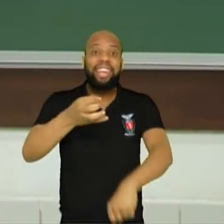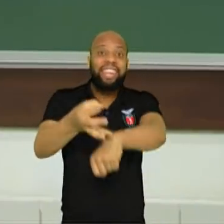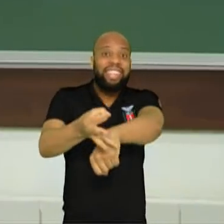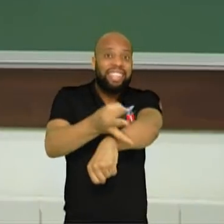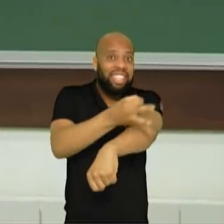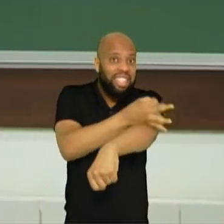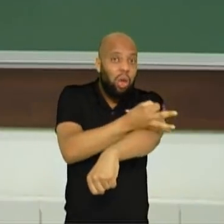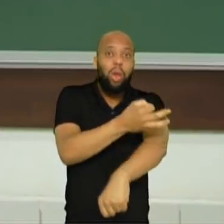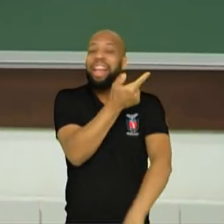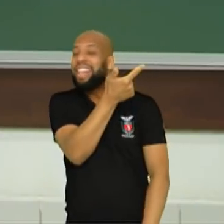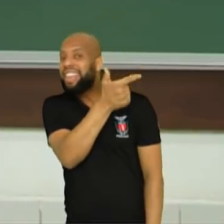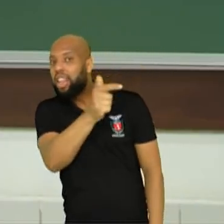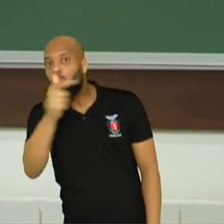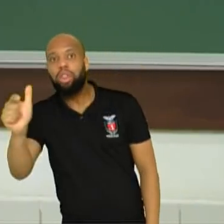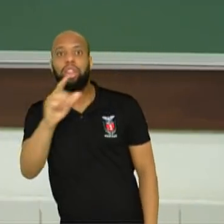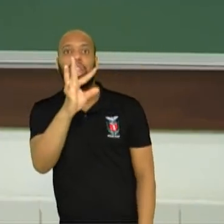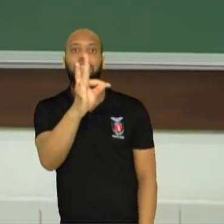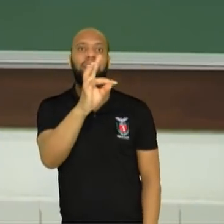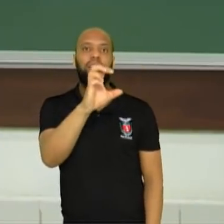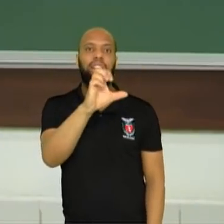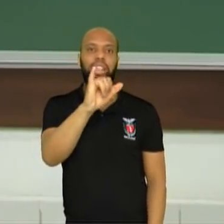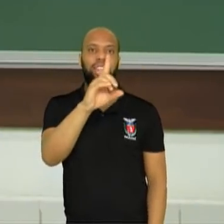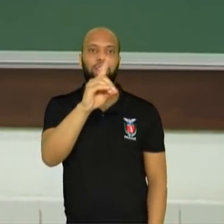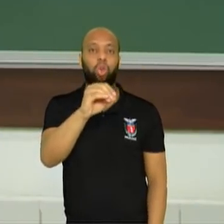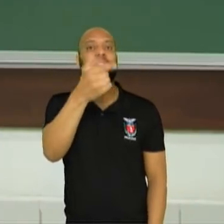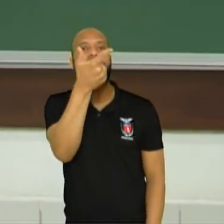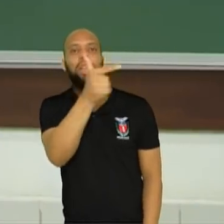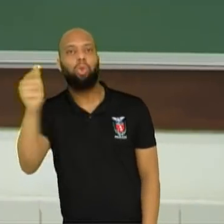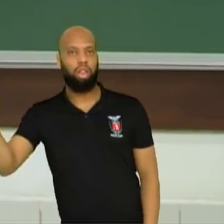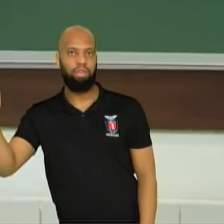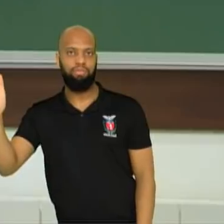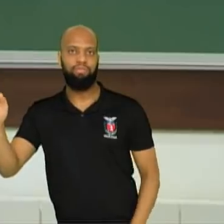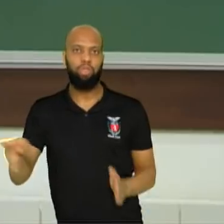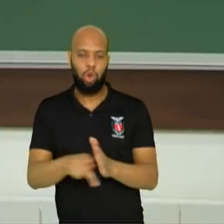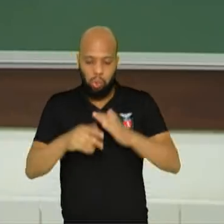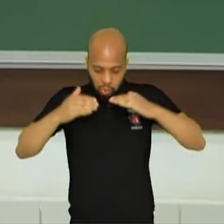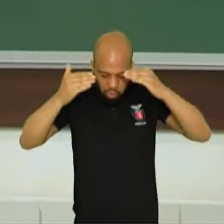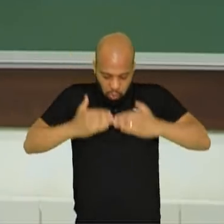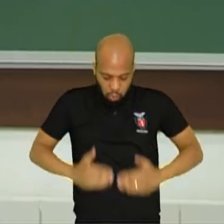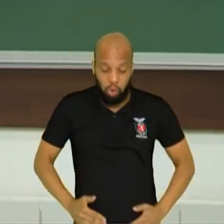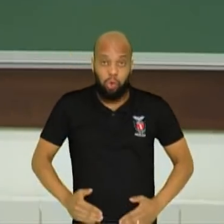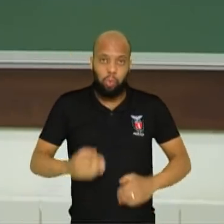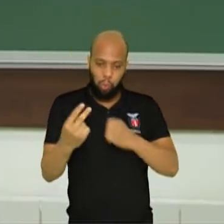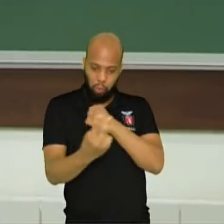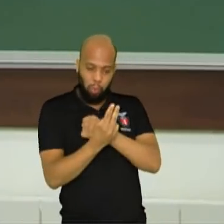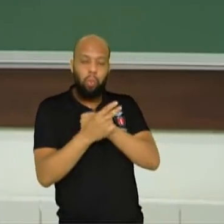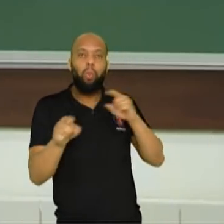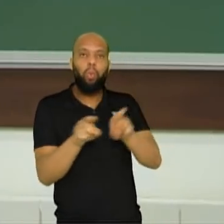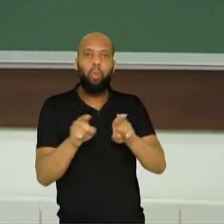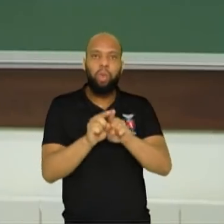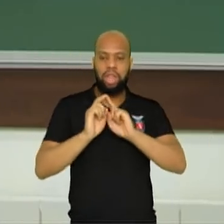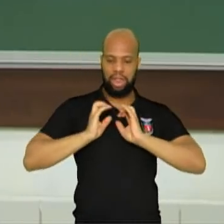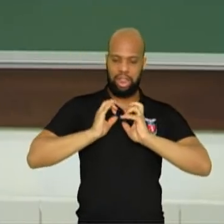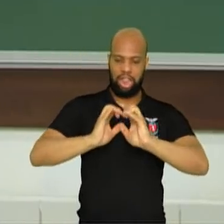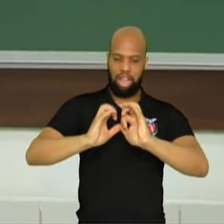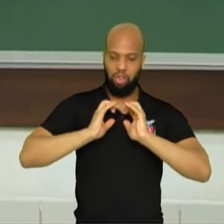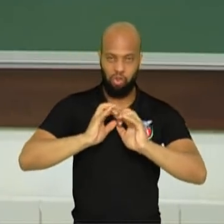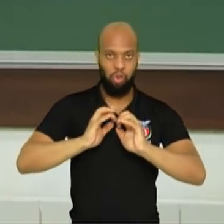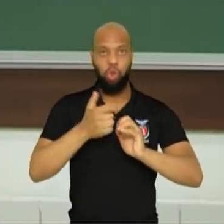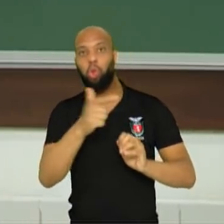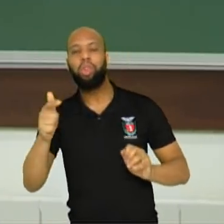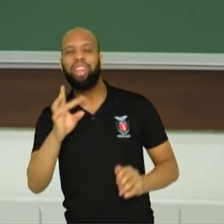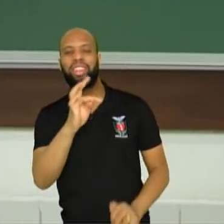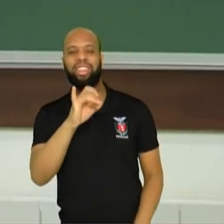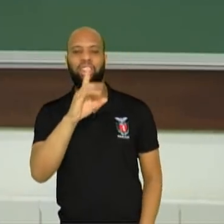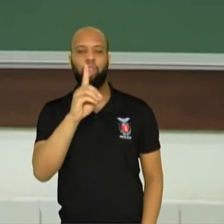Ela não tem nenhum tecido que a gente possa dizer tecido de revestimento, tecido nervoso, tecido muscular. Ela não tem